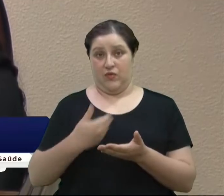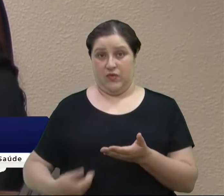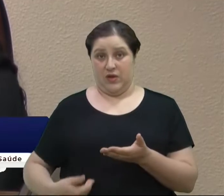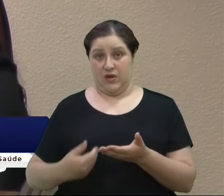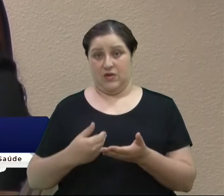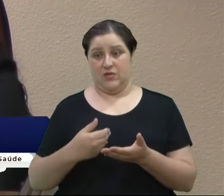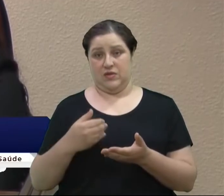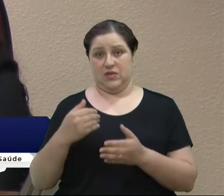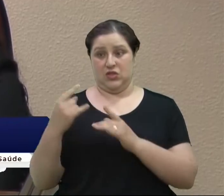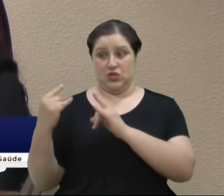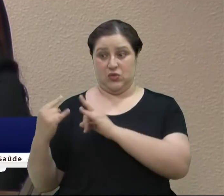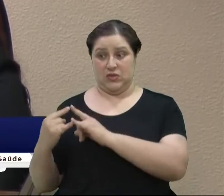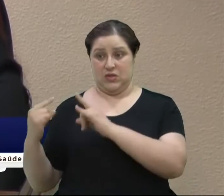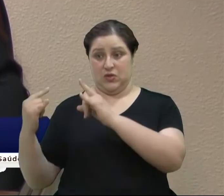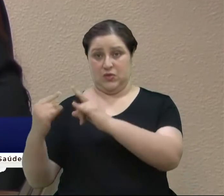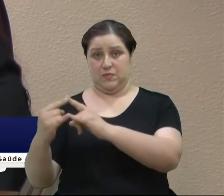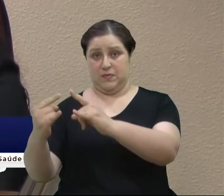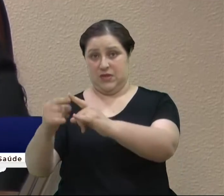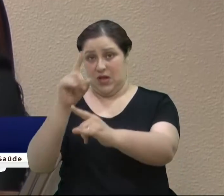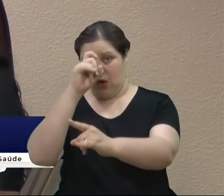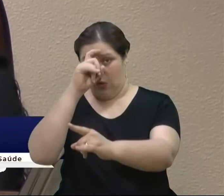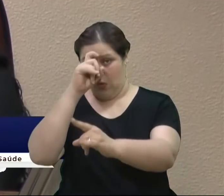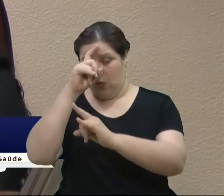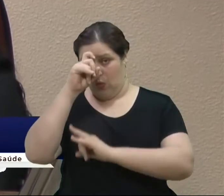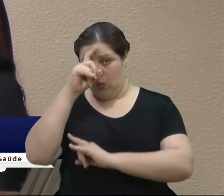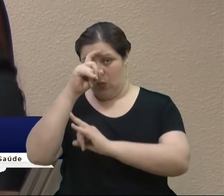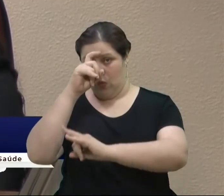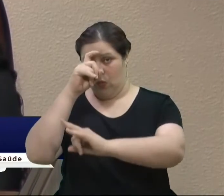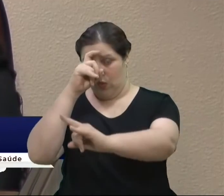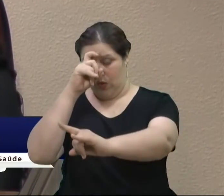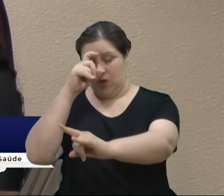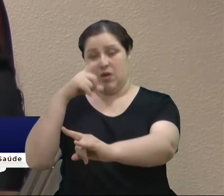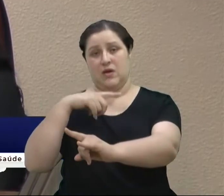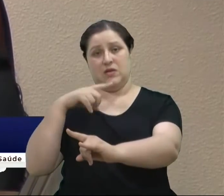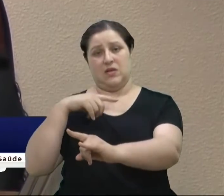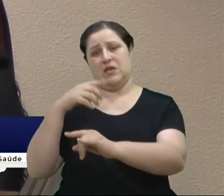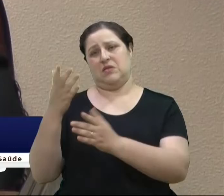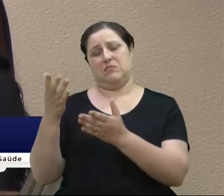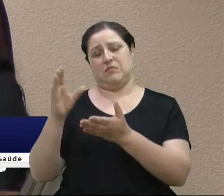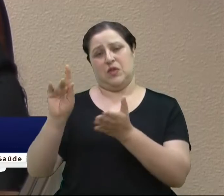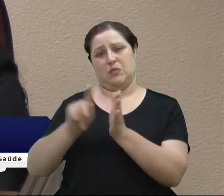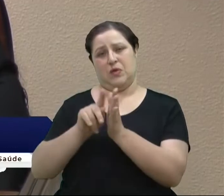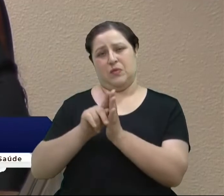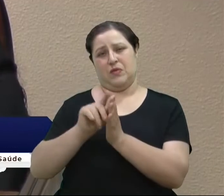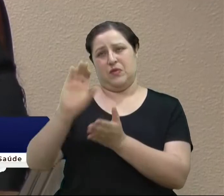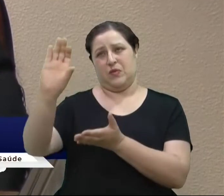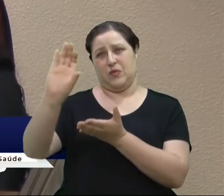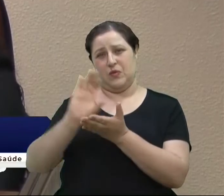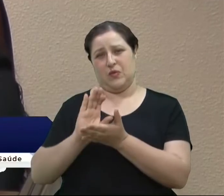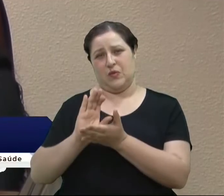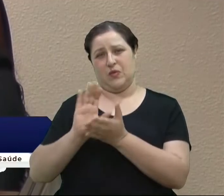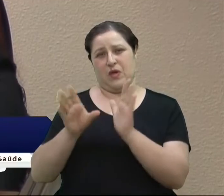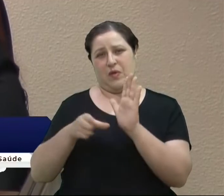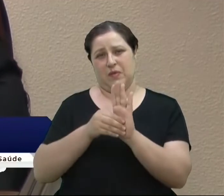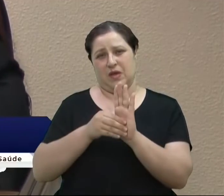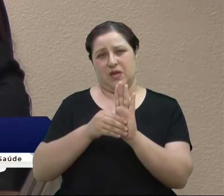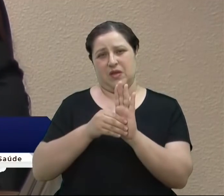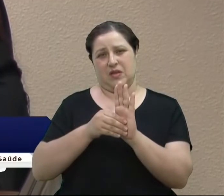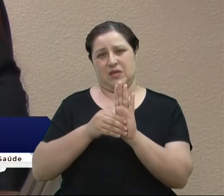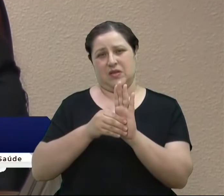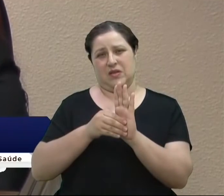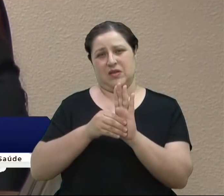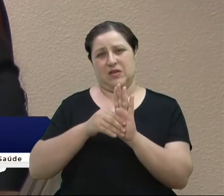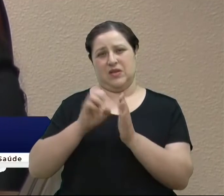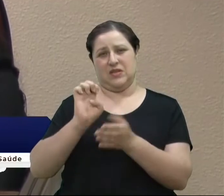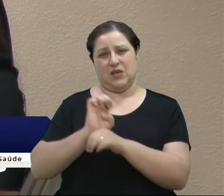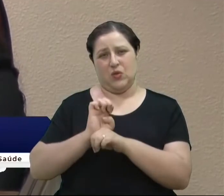cada instituição hospitalar, seja por emendas parlamentares estaduais, federais, seja por isenção de